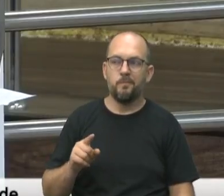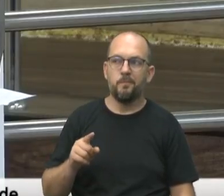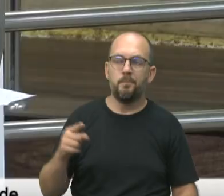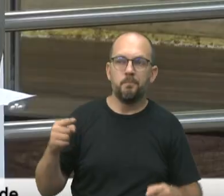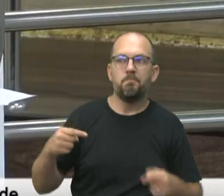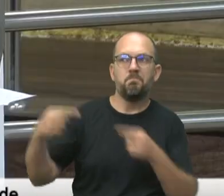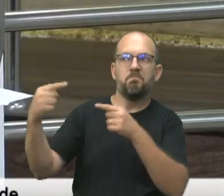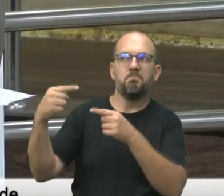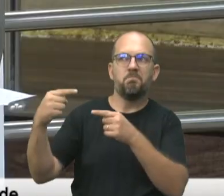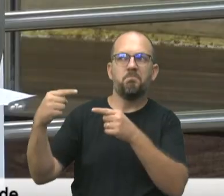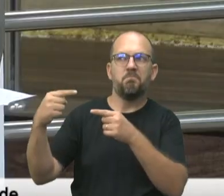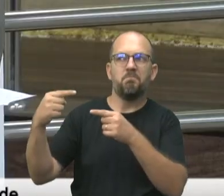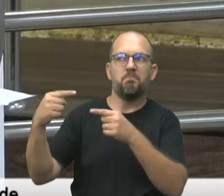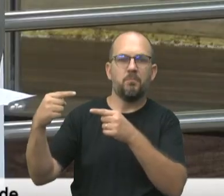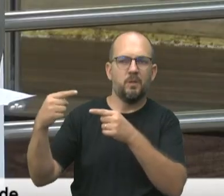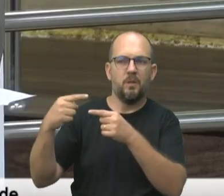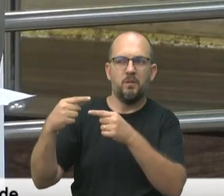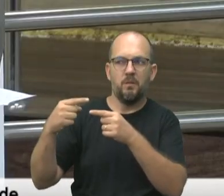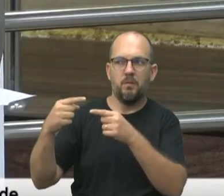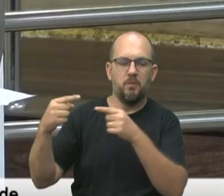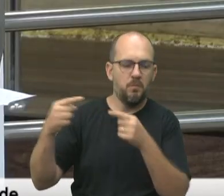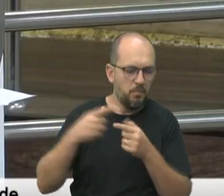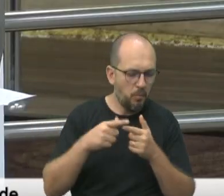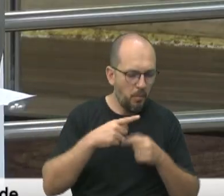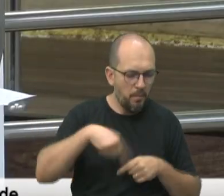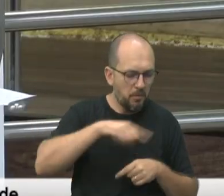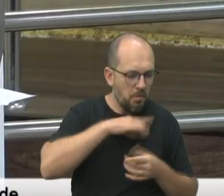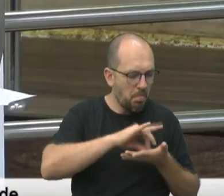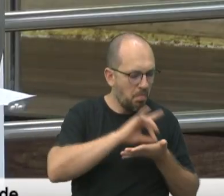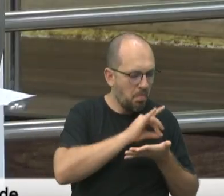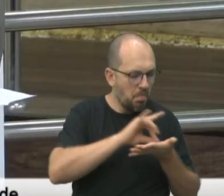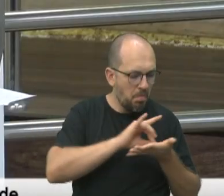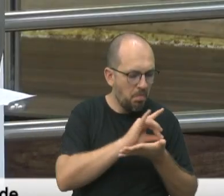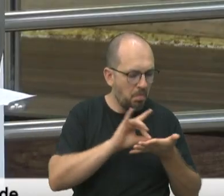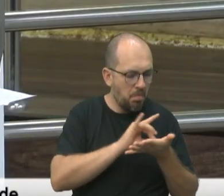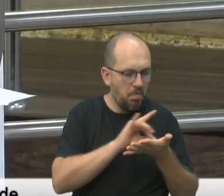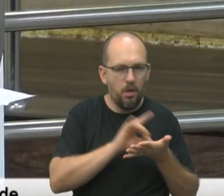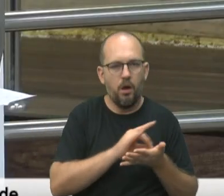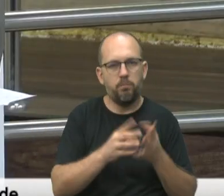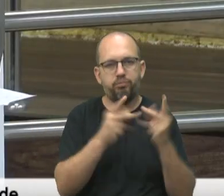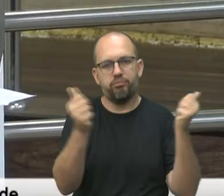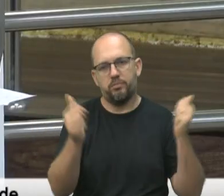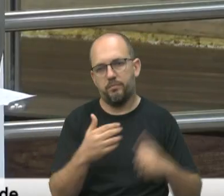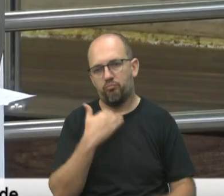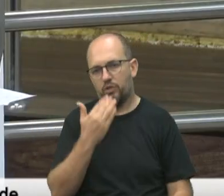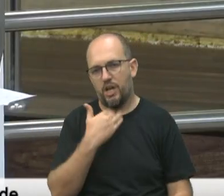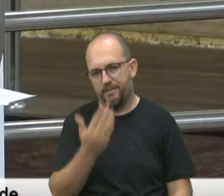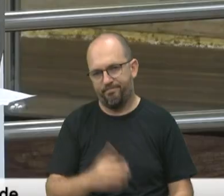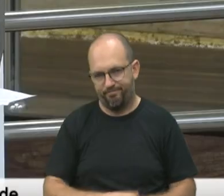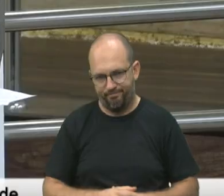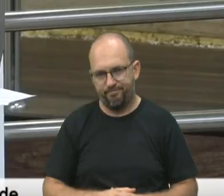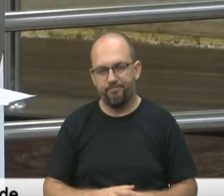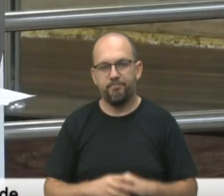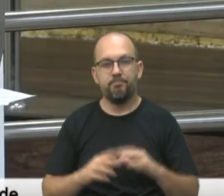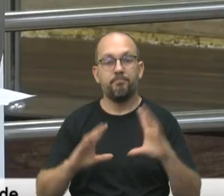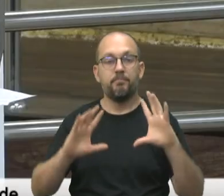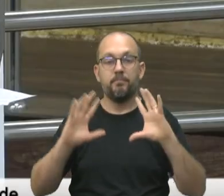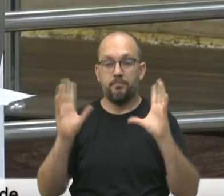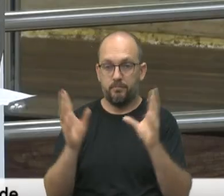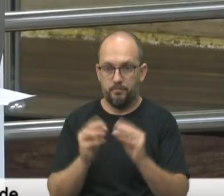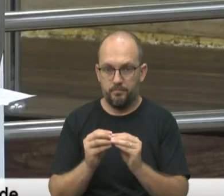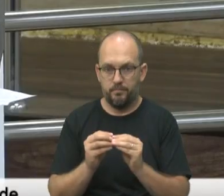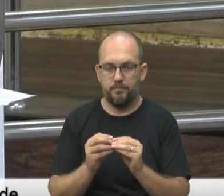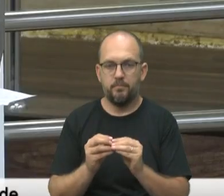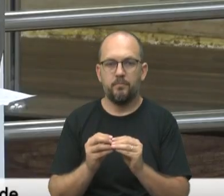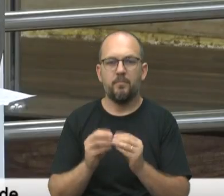entre nós, aí a gente, entendeu? Não vai dar nem pro cheiro. Por fim, termino dizendo uma coisa para as pessoas que estão incomodadas